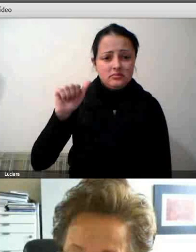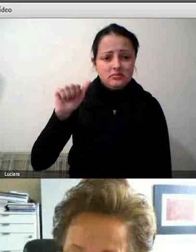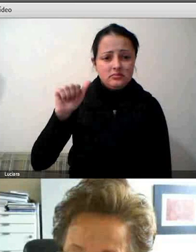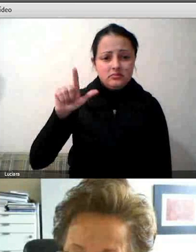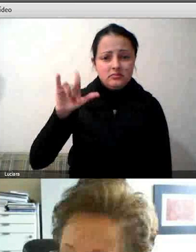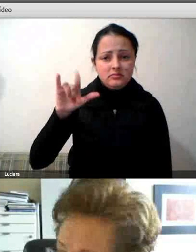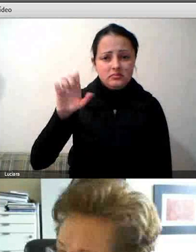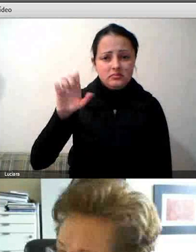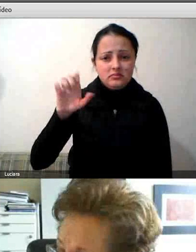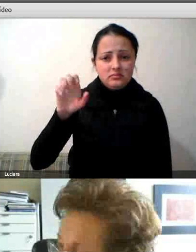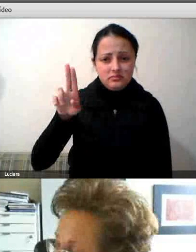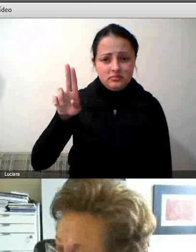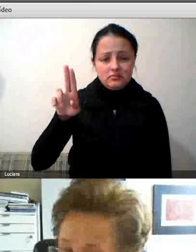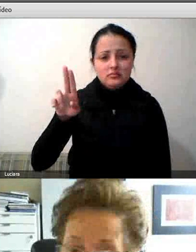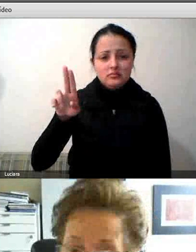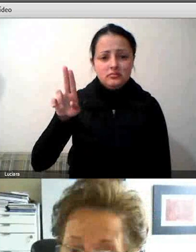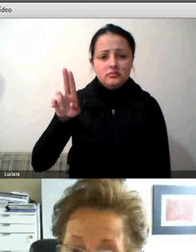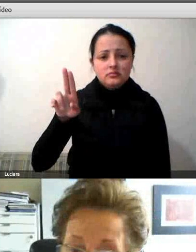como é o nome do...